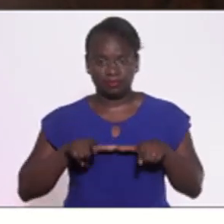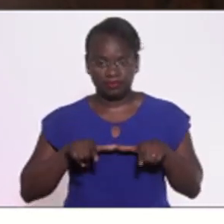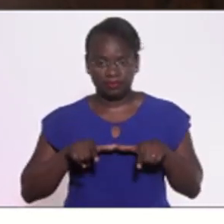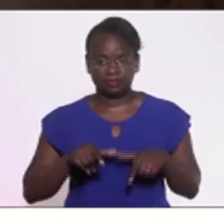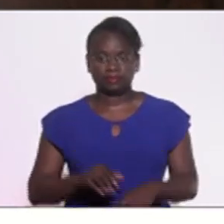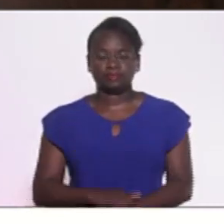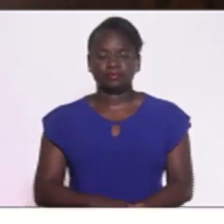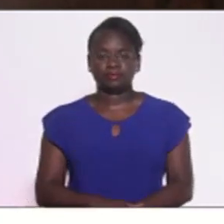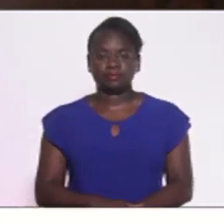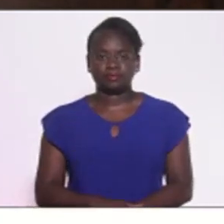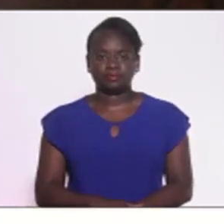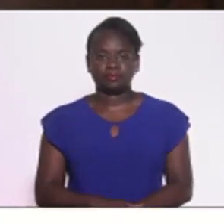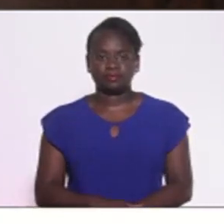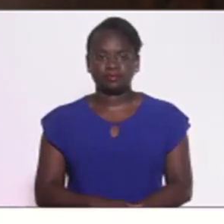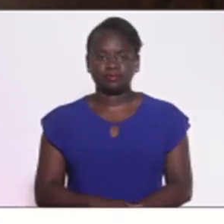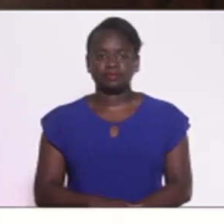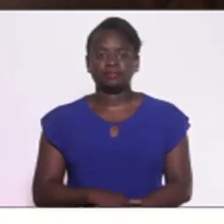israelita,